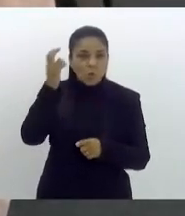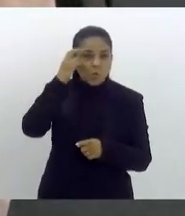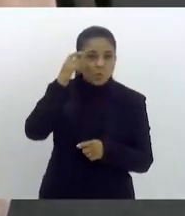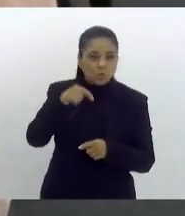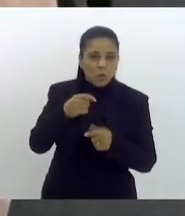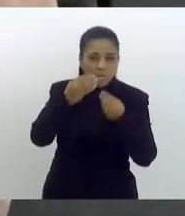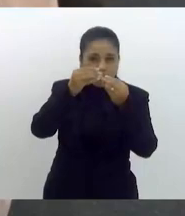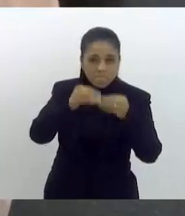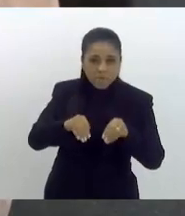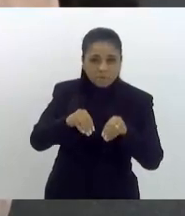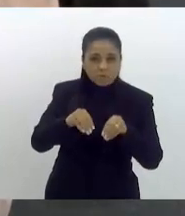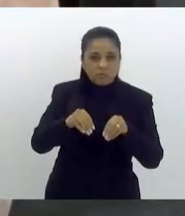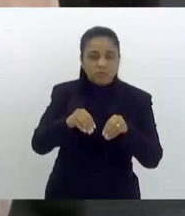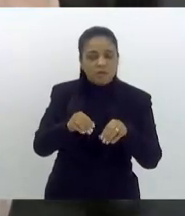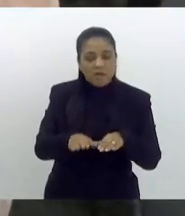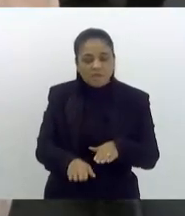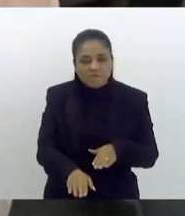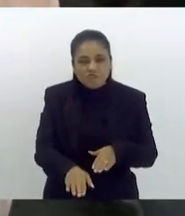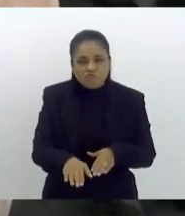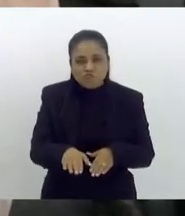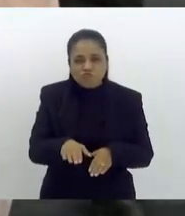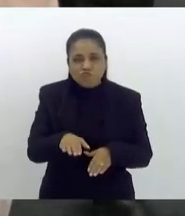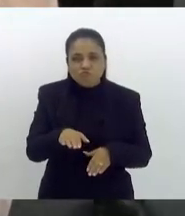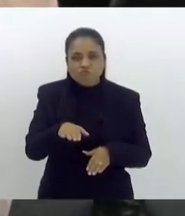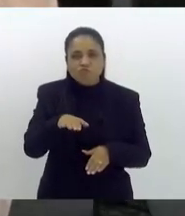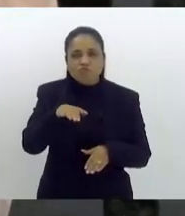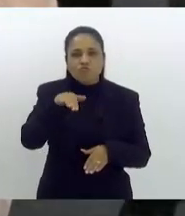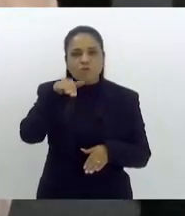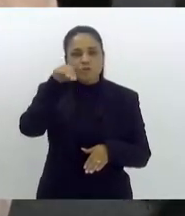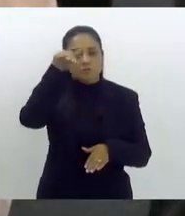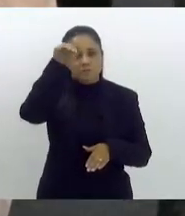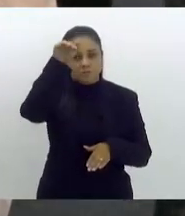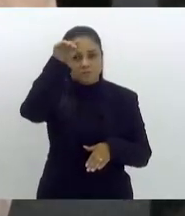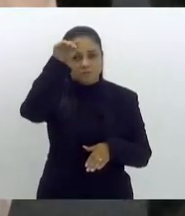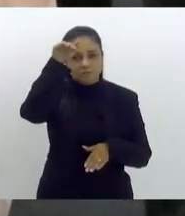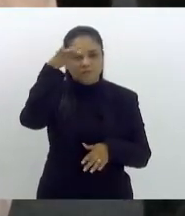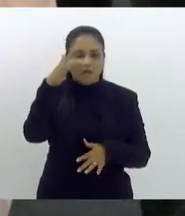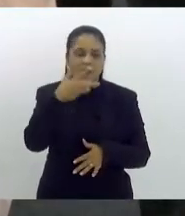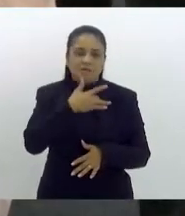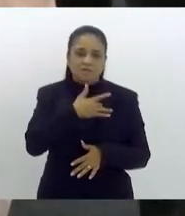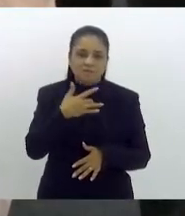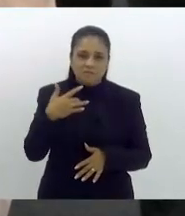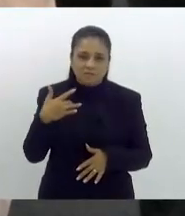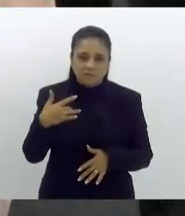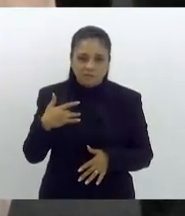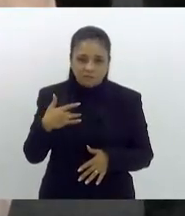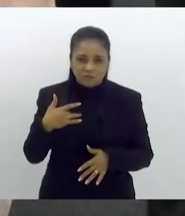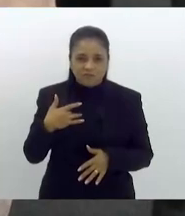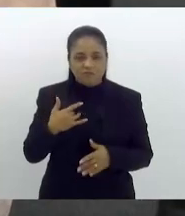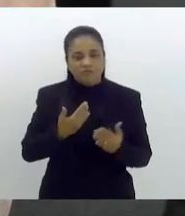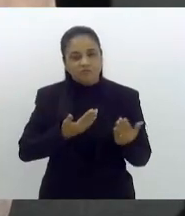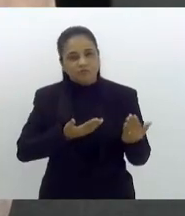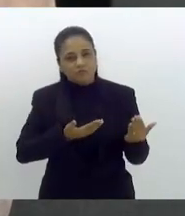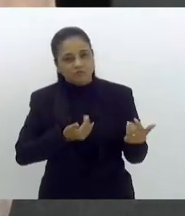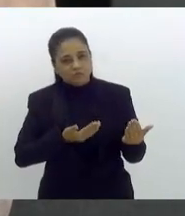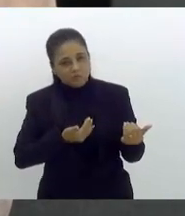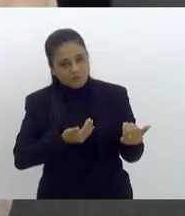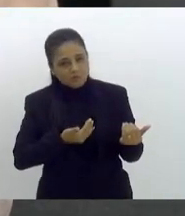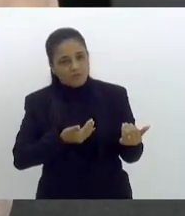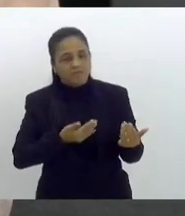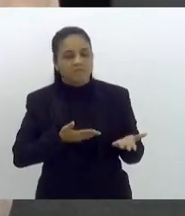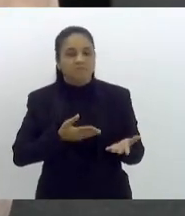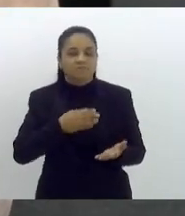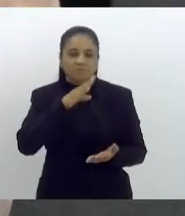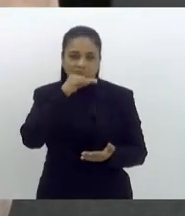prejudicar desde a terra infância até a idade adulta a saúde dessas jovens e desses jovens